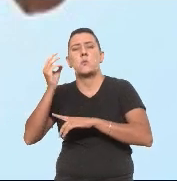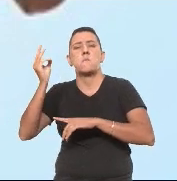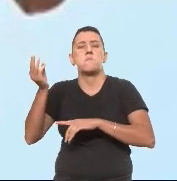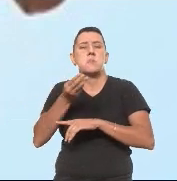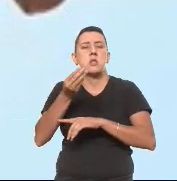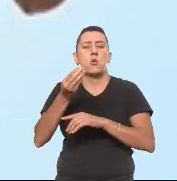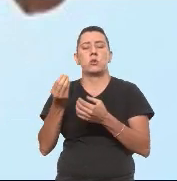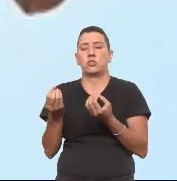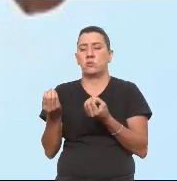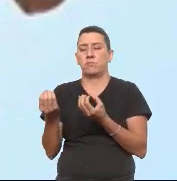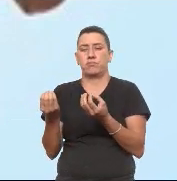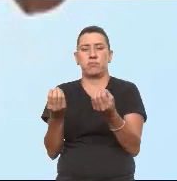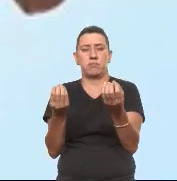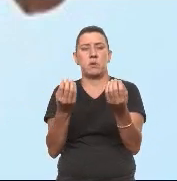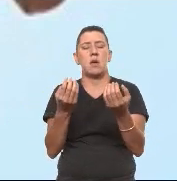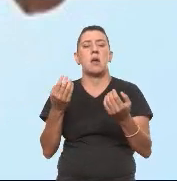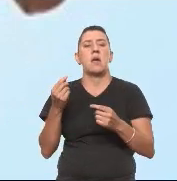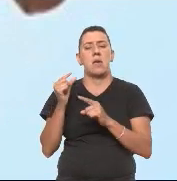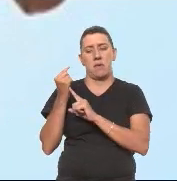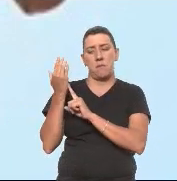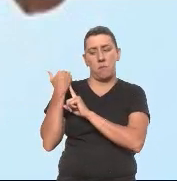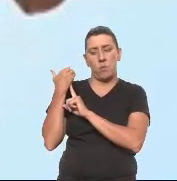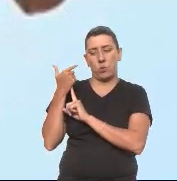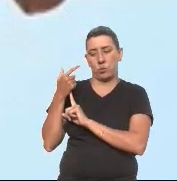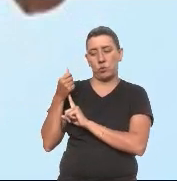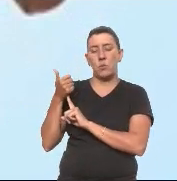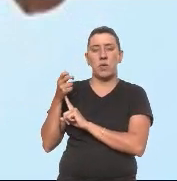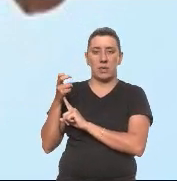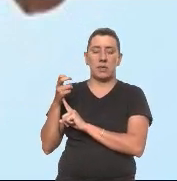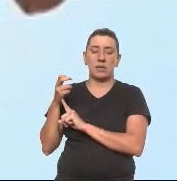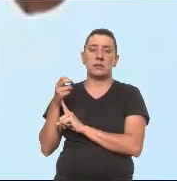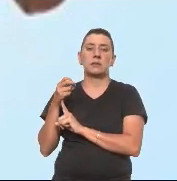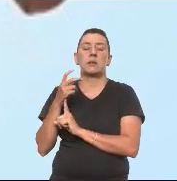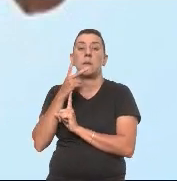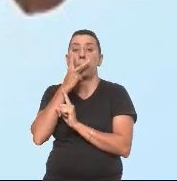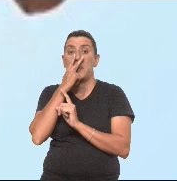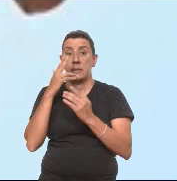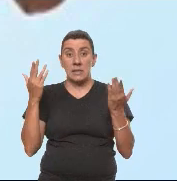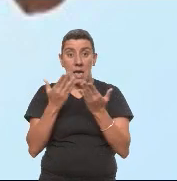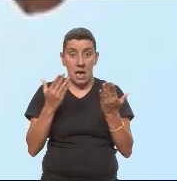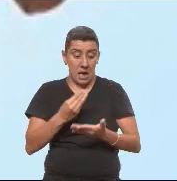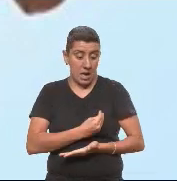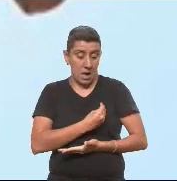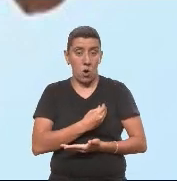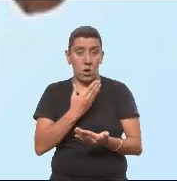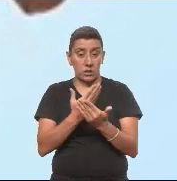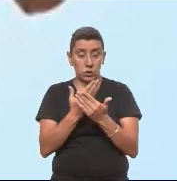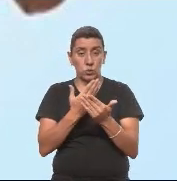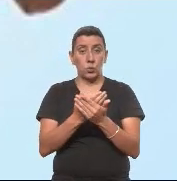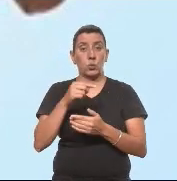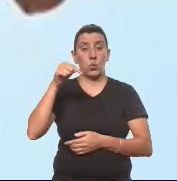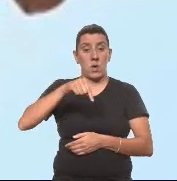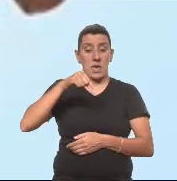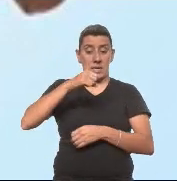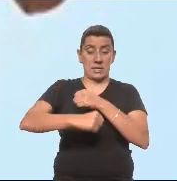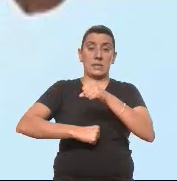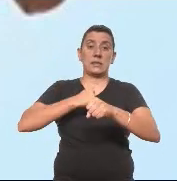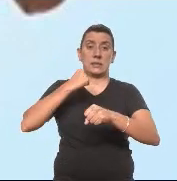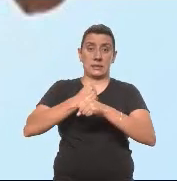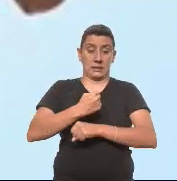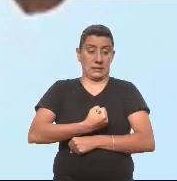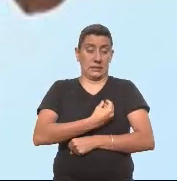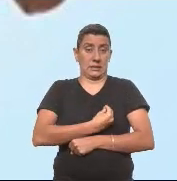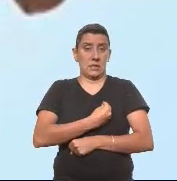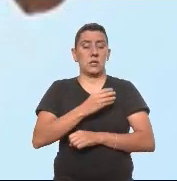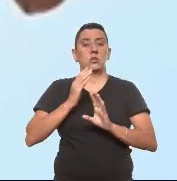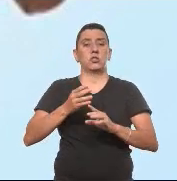Esse estudo é mais antigo mas a previsão era de ter 3 bilhões em 2020 Exatamente esse ano que a gente tá